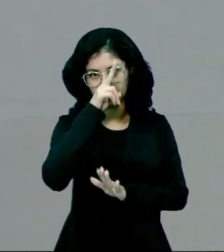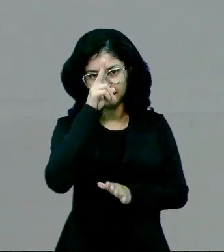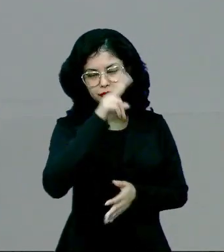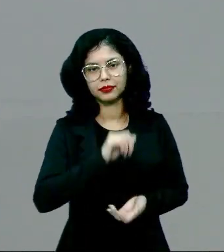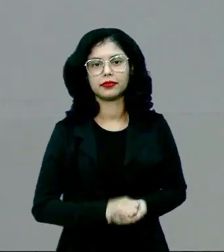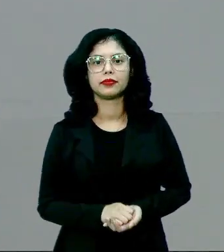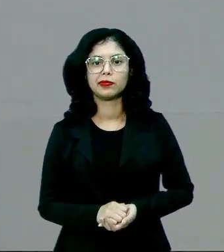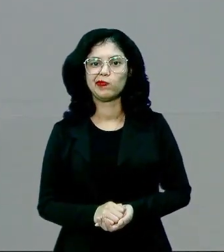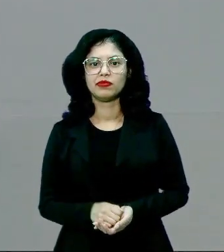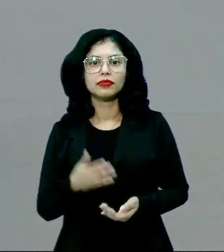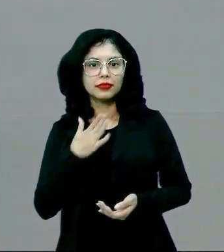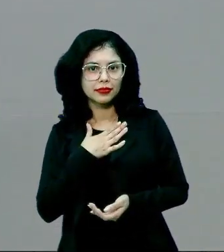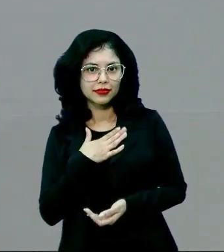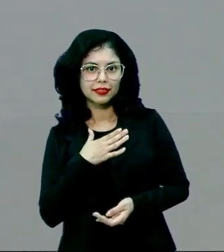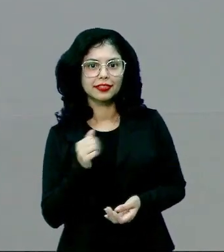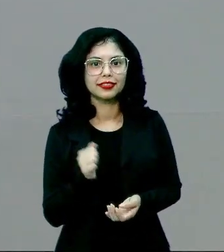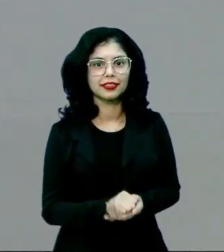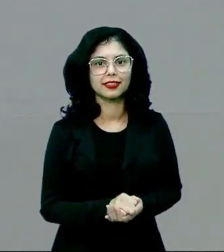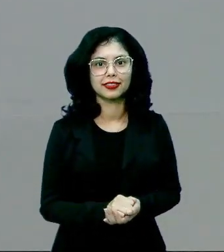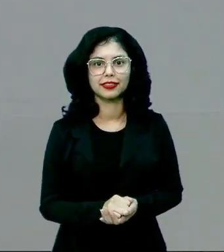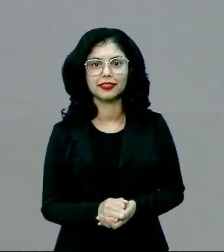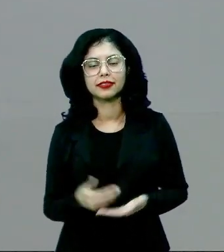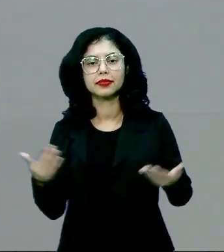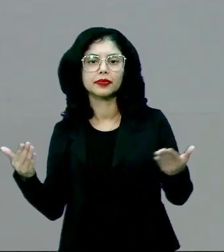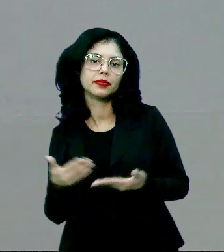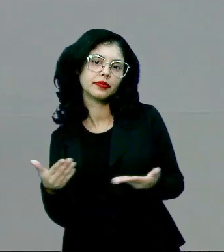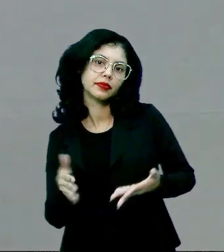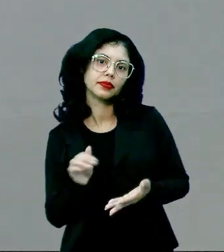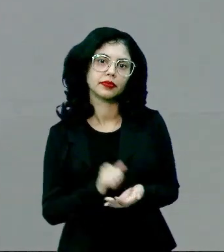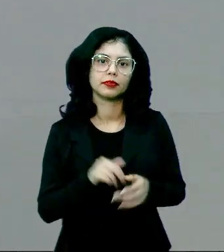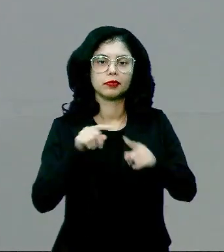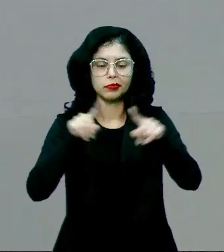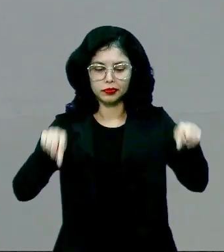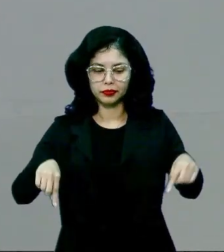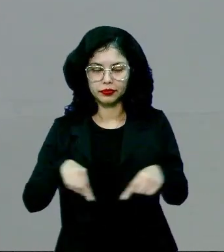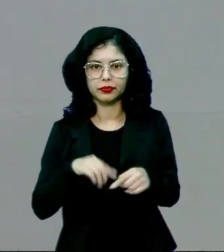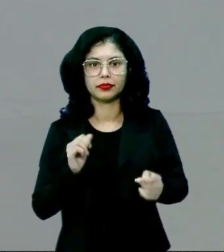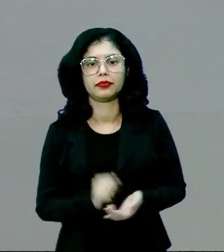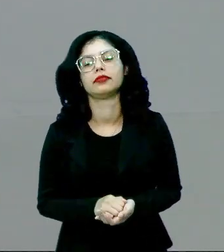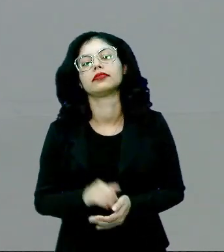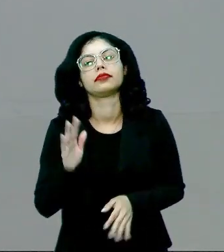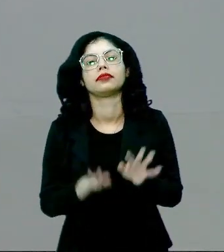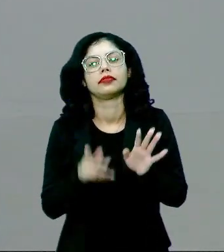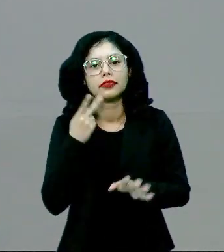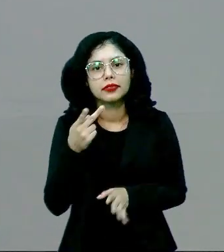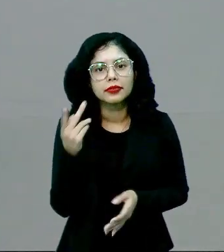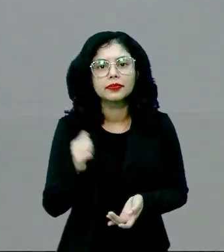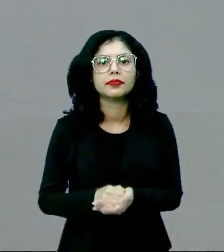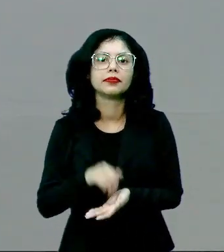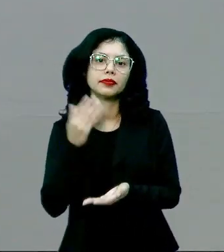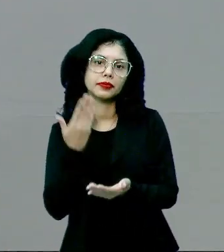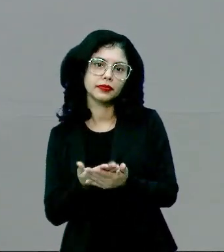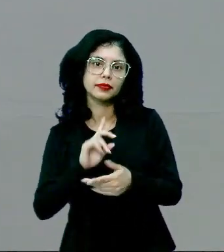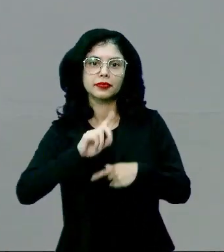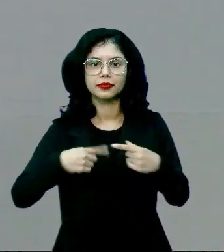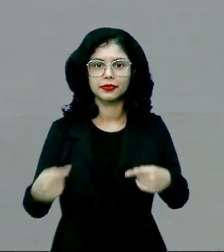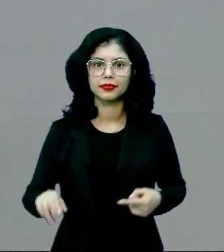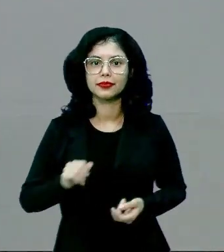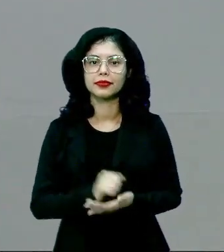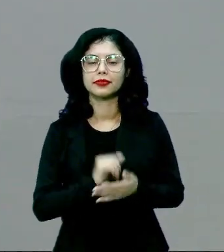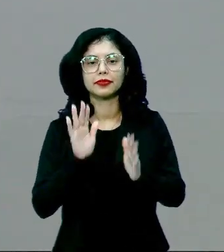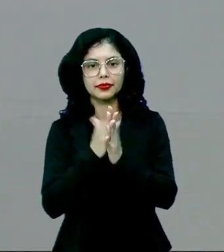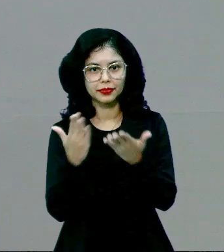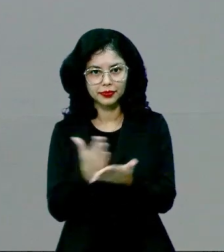lembro né lembro-me não né então recente agora dentro da sala de aula a gente diz para o estudante a página